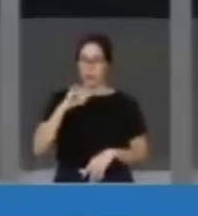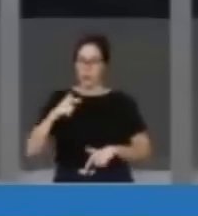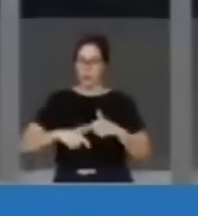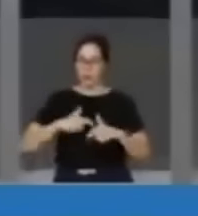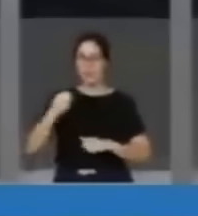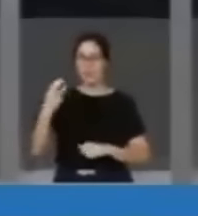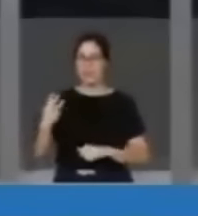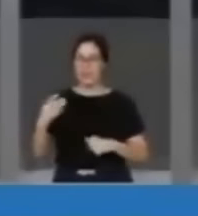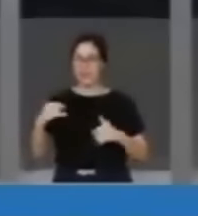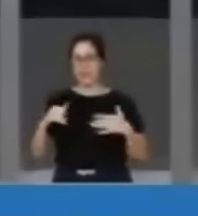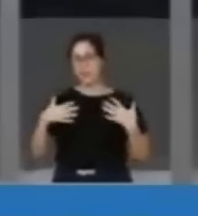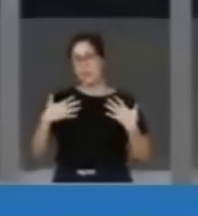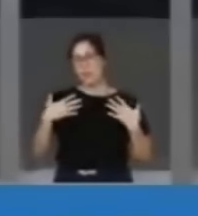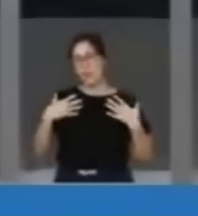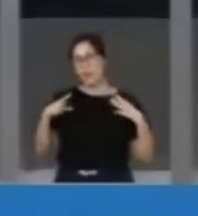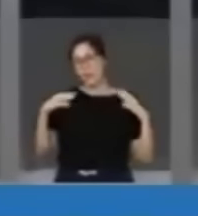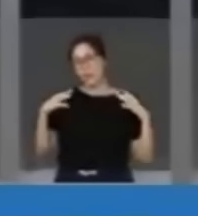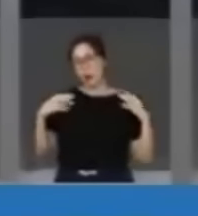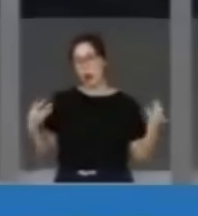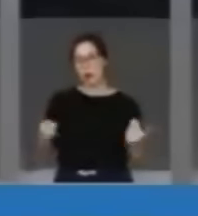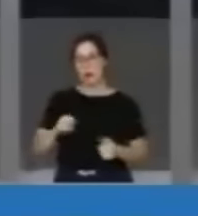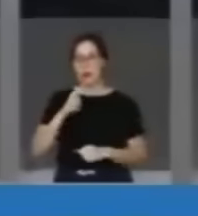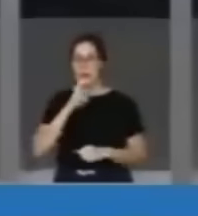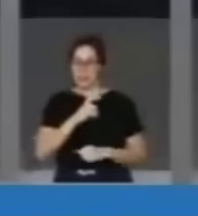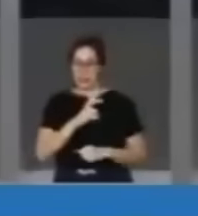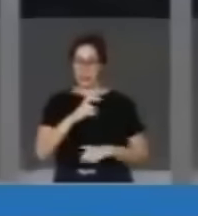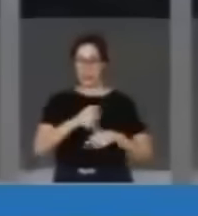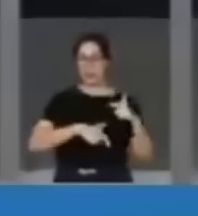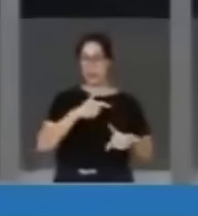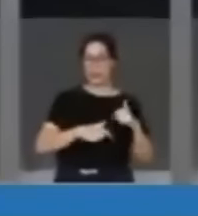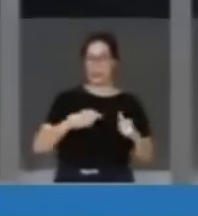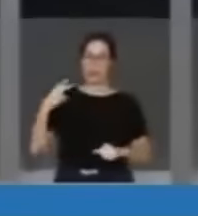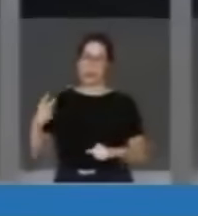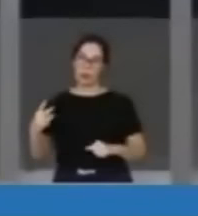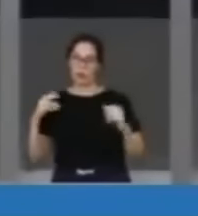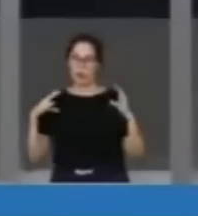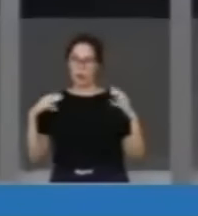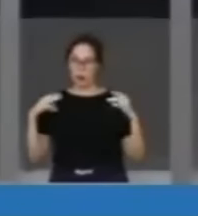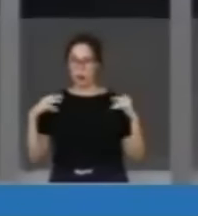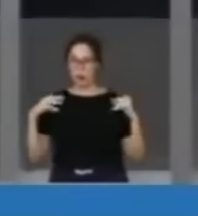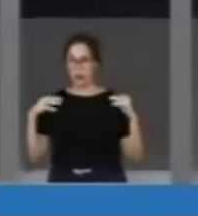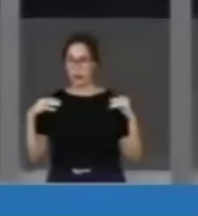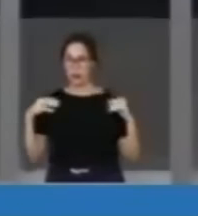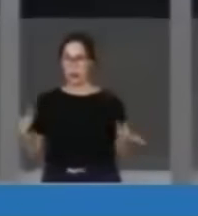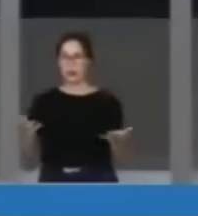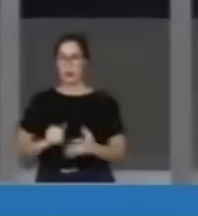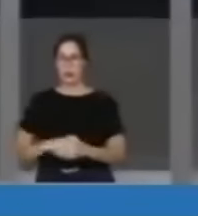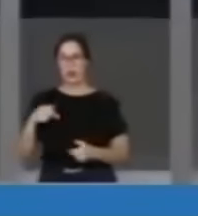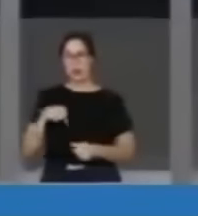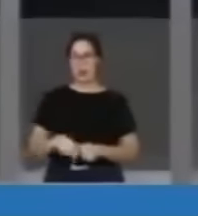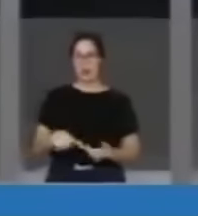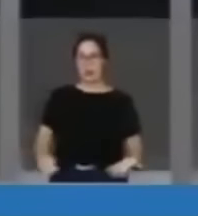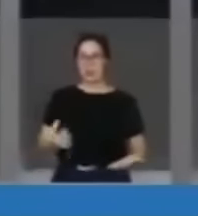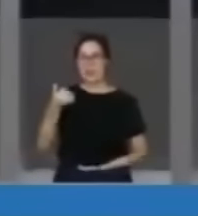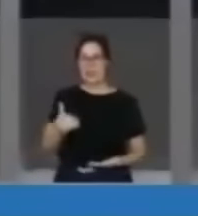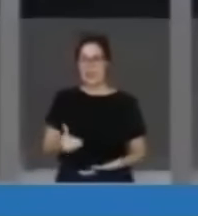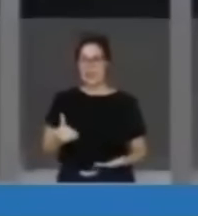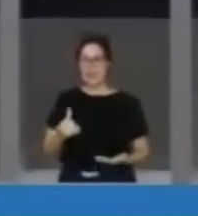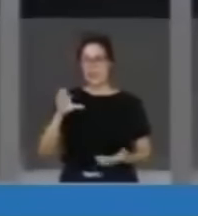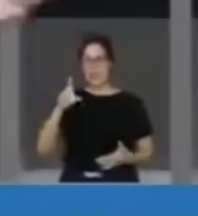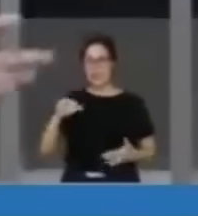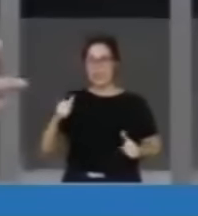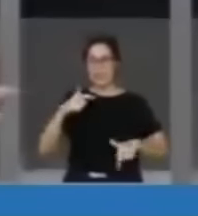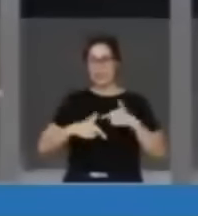3 de descanso, 5x2, 5 dias trabalhados e 2 de descanso. E aqui é 6 dias